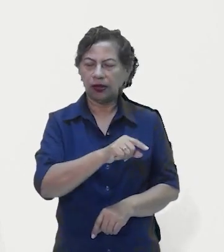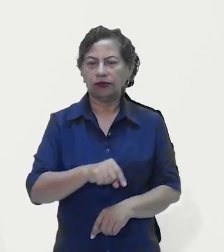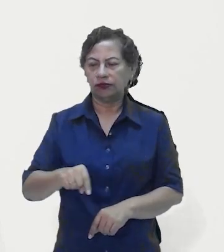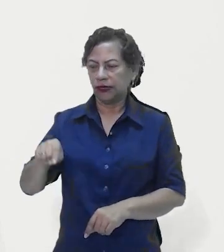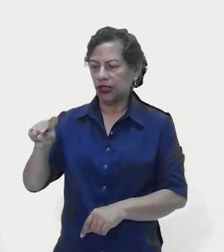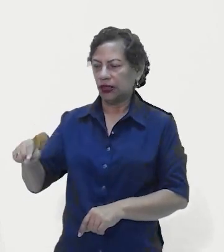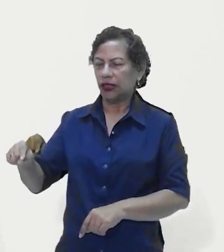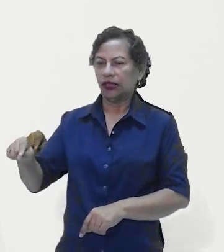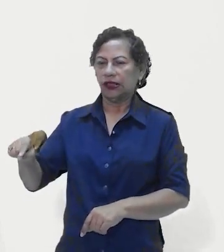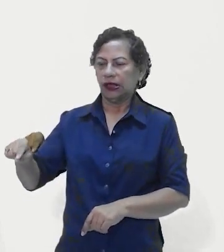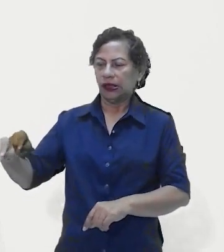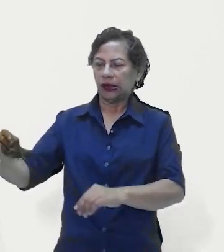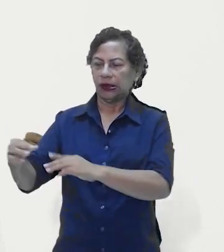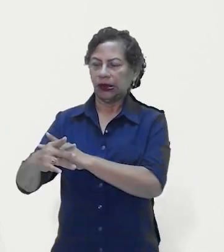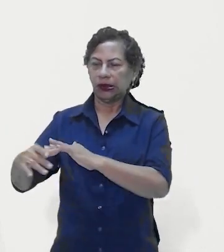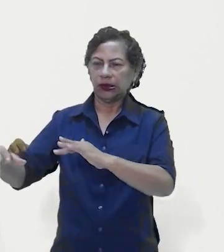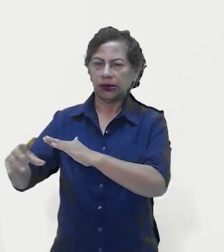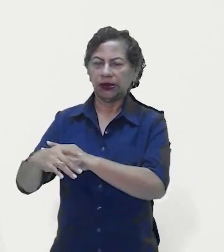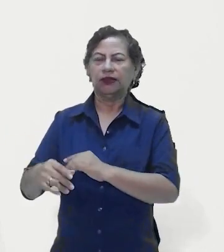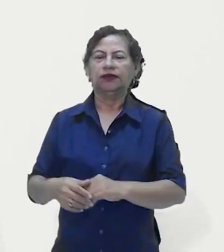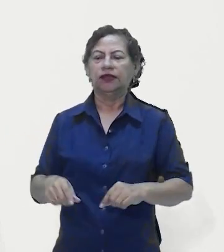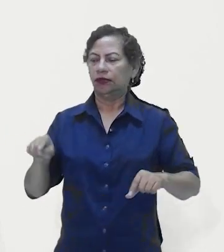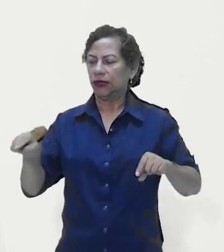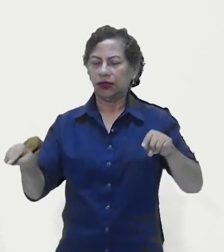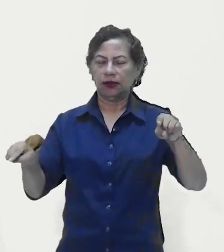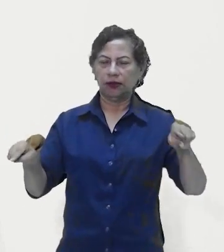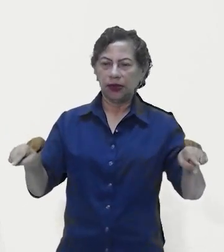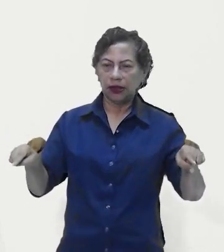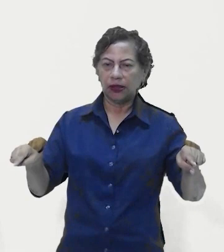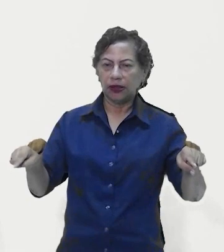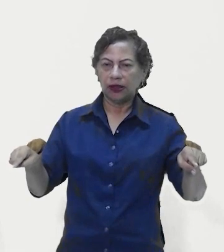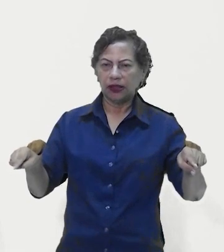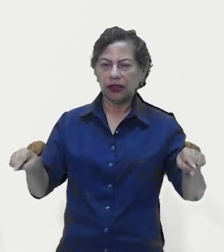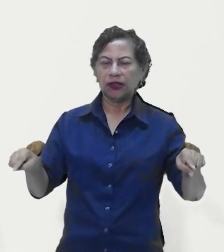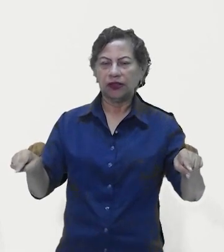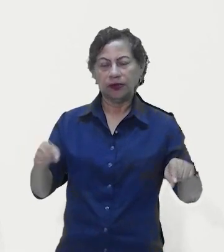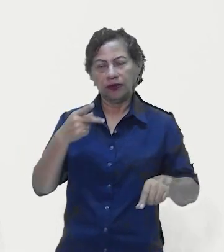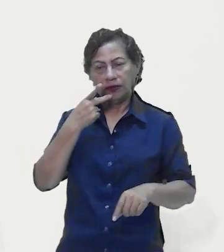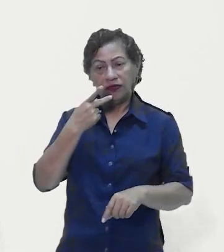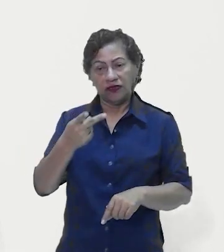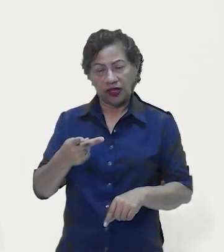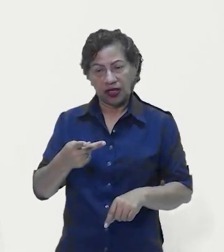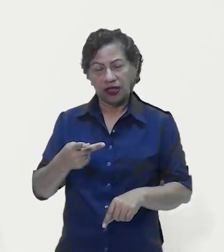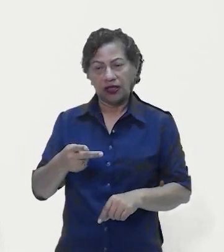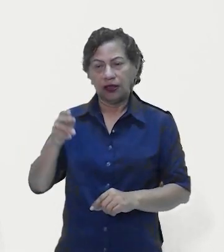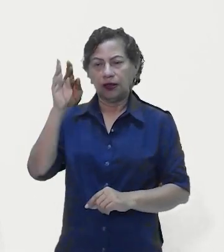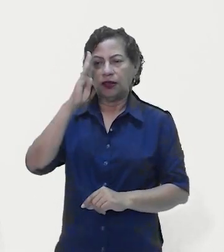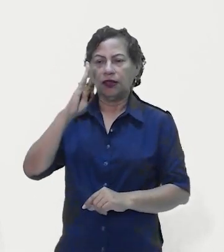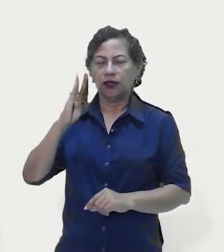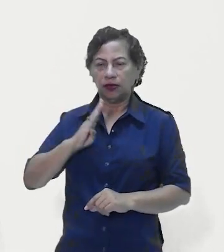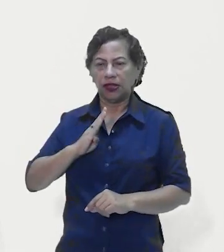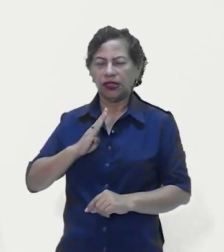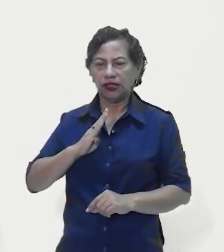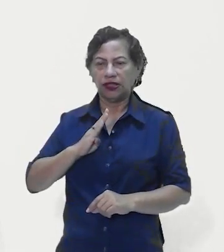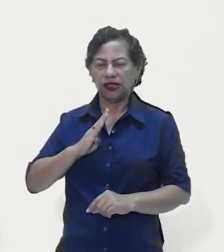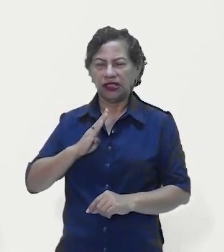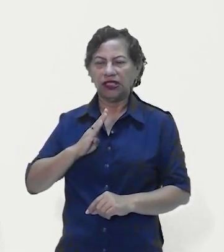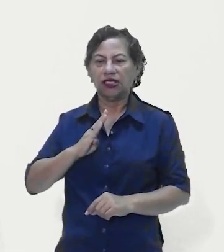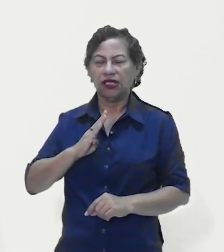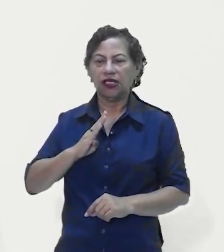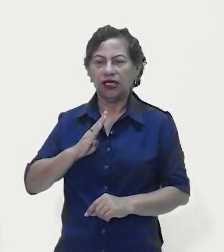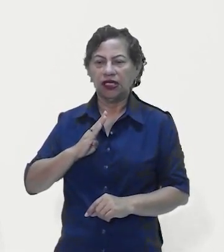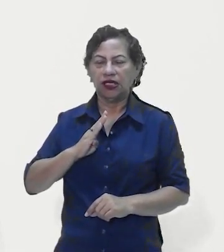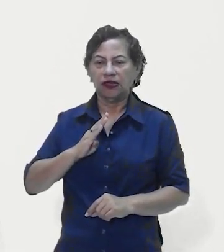40 vivia em área rural. Então a gente podia dizer que o Brasil era um país predominantemente rural, com boa parte